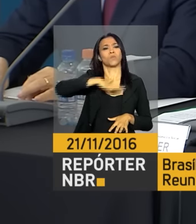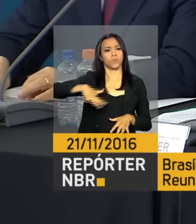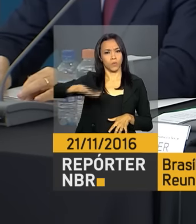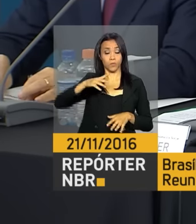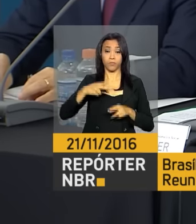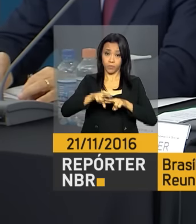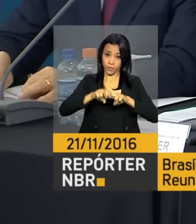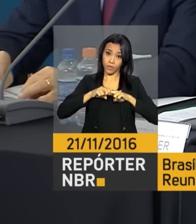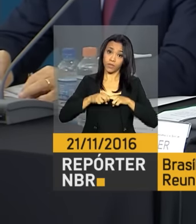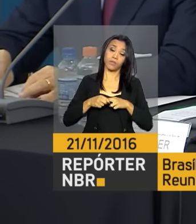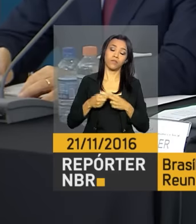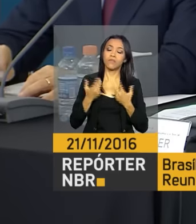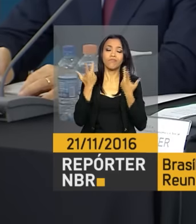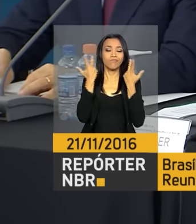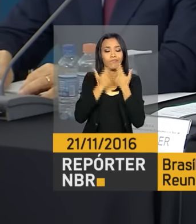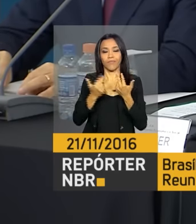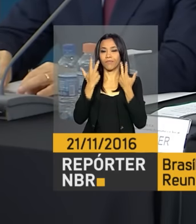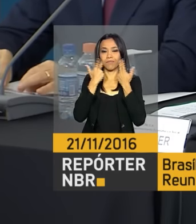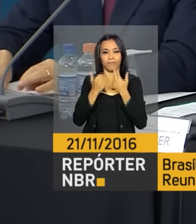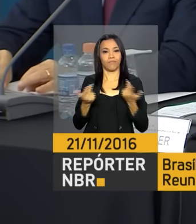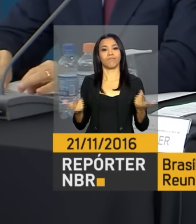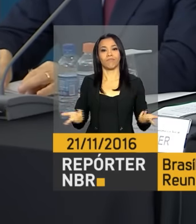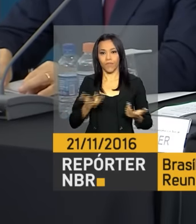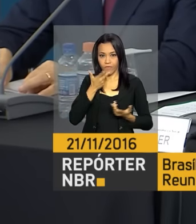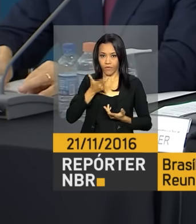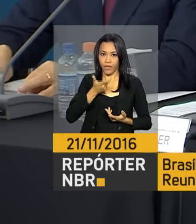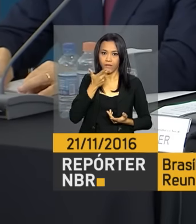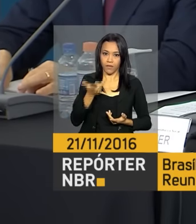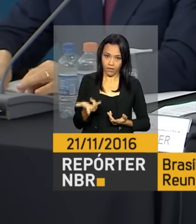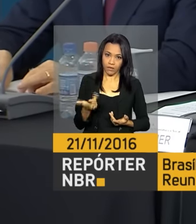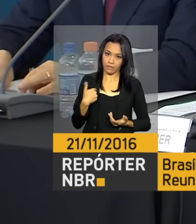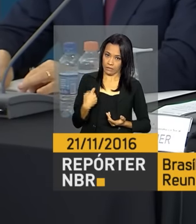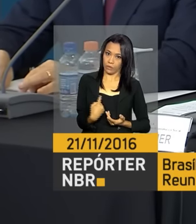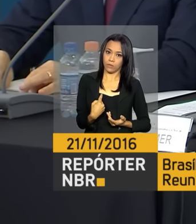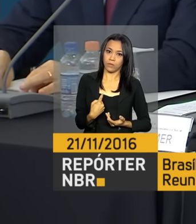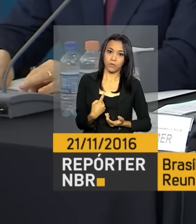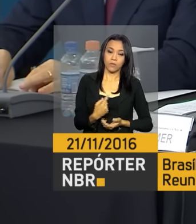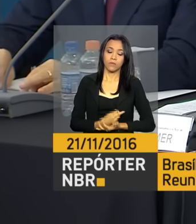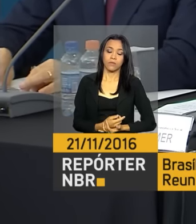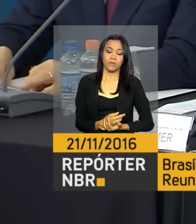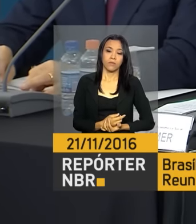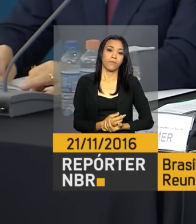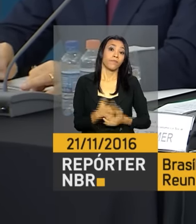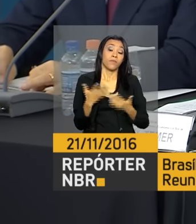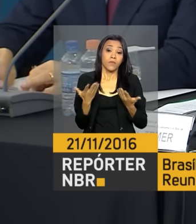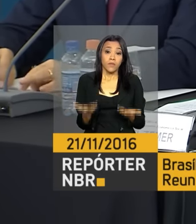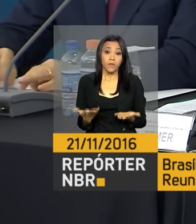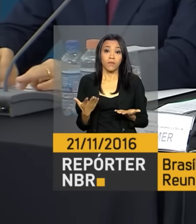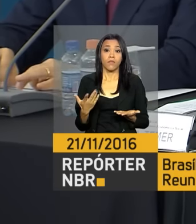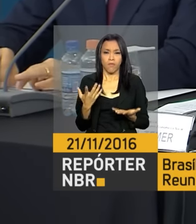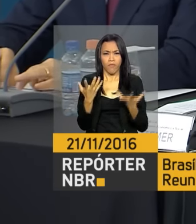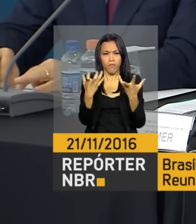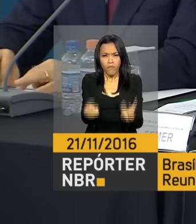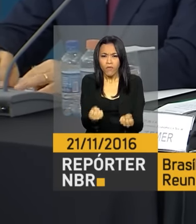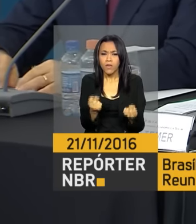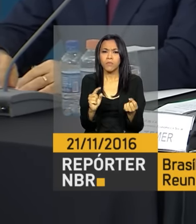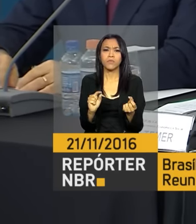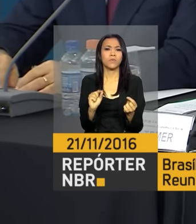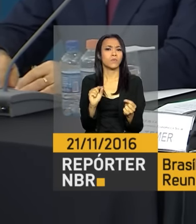tranquilamente esta afirmação. E nós vamos